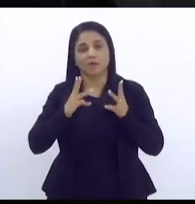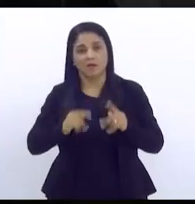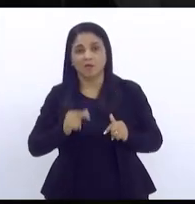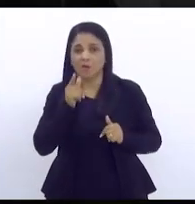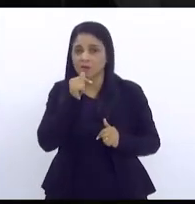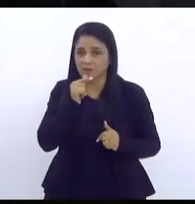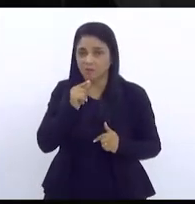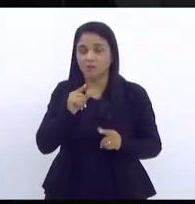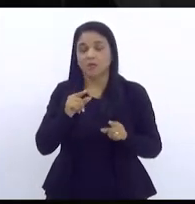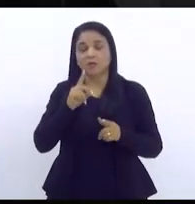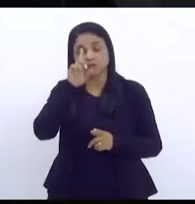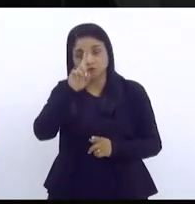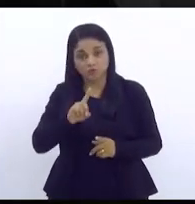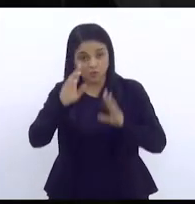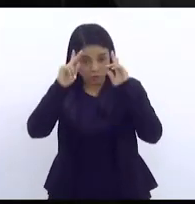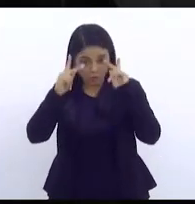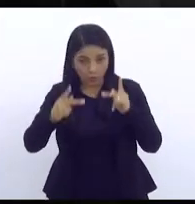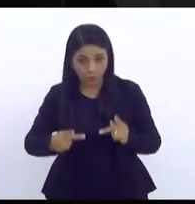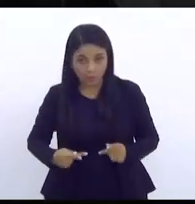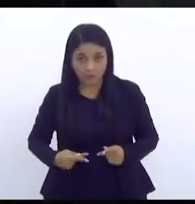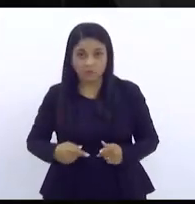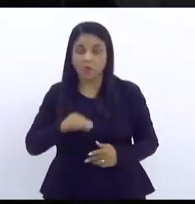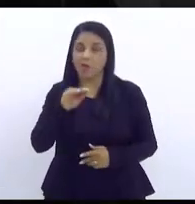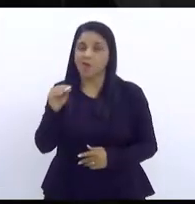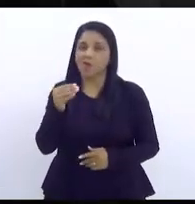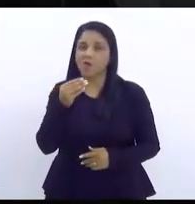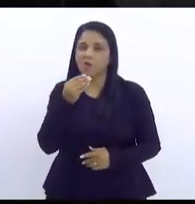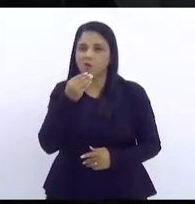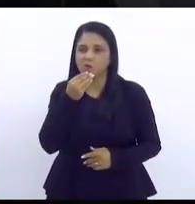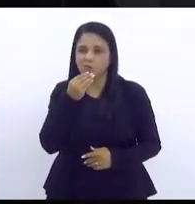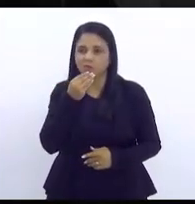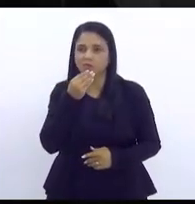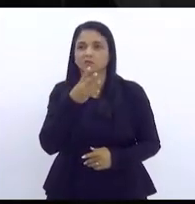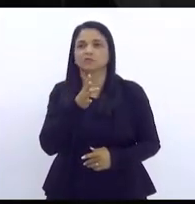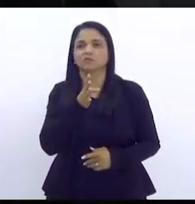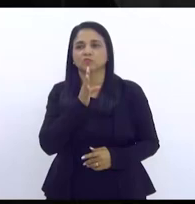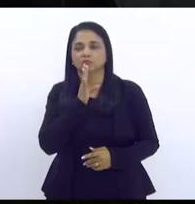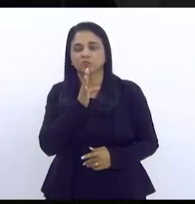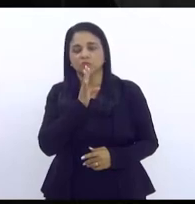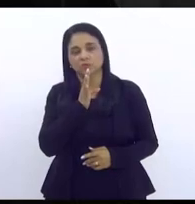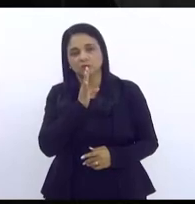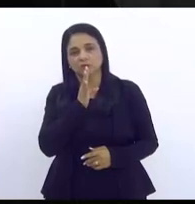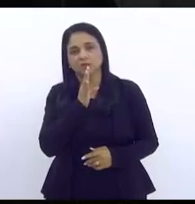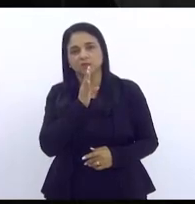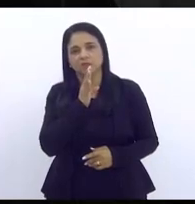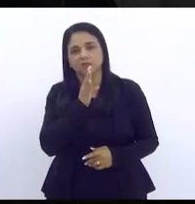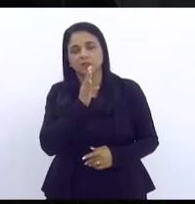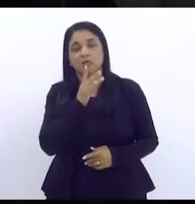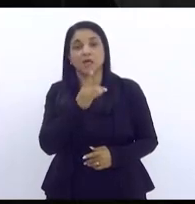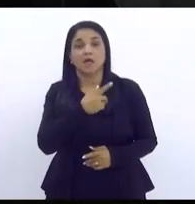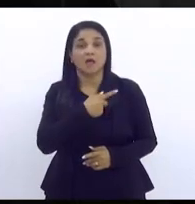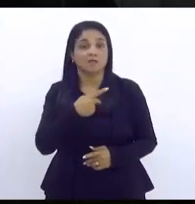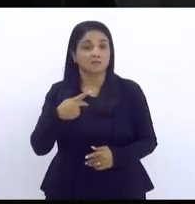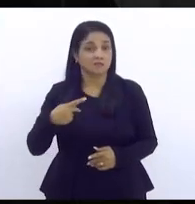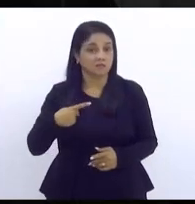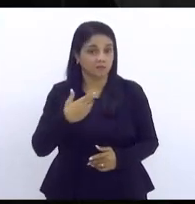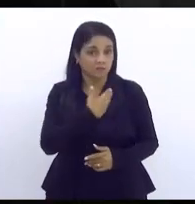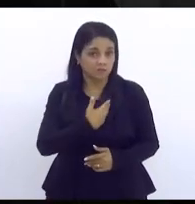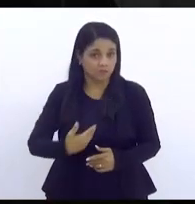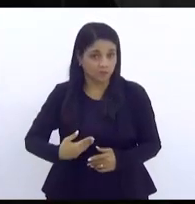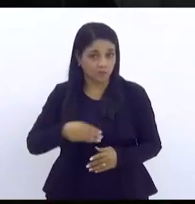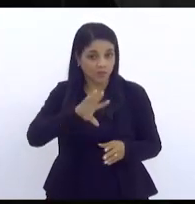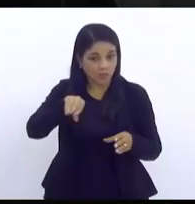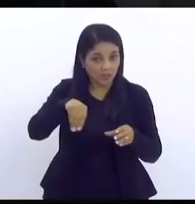é um direito humano né então a oportunidade que a gente tem e de reconhecer também a questão da saúde pública dentro desse